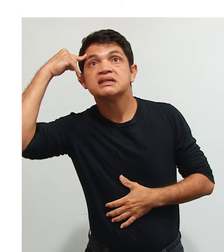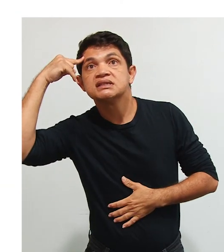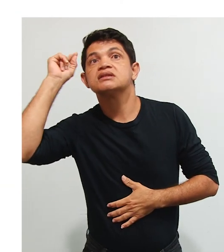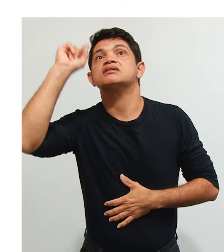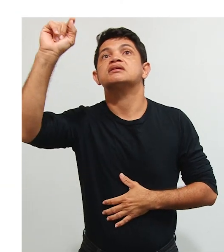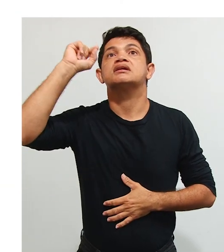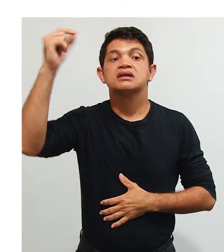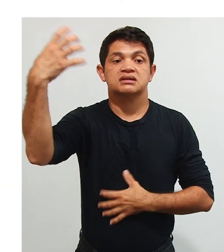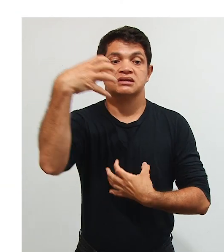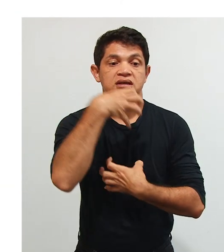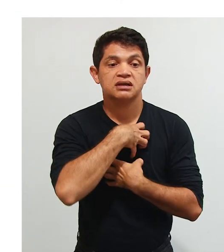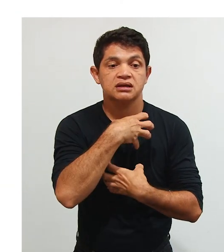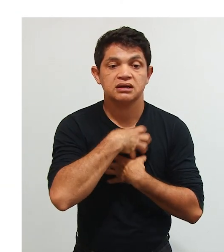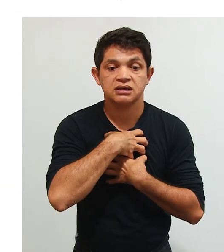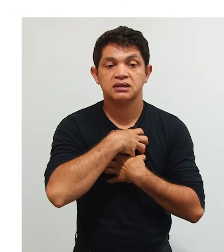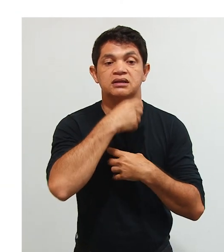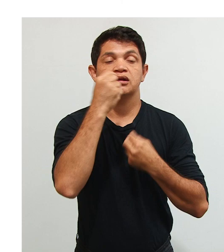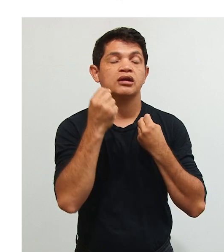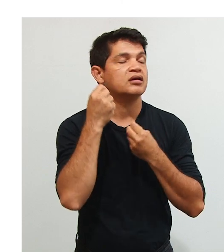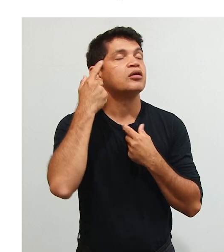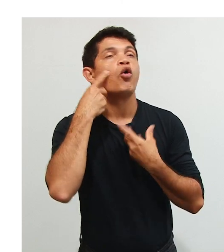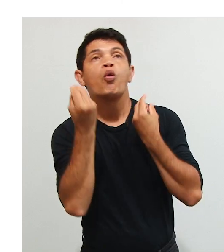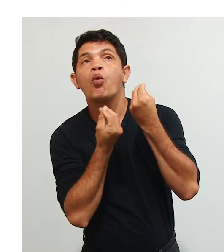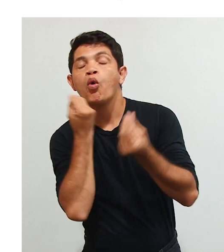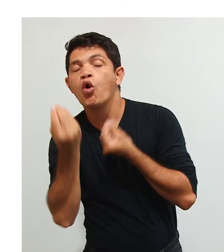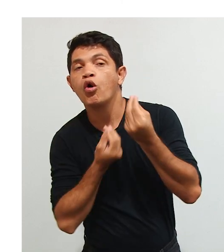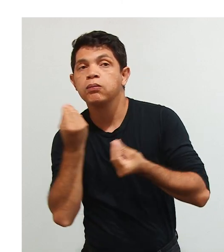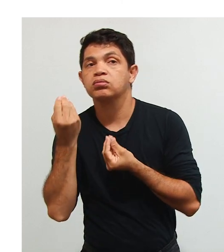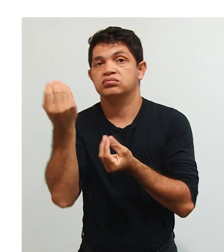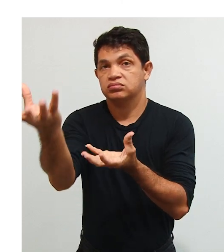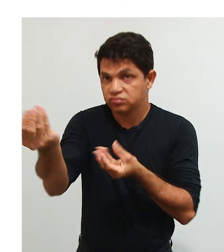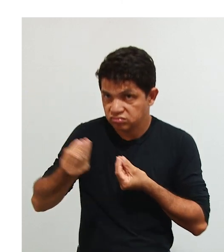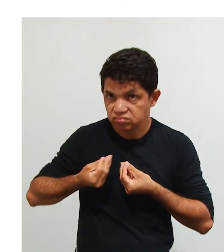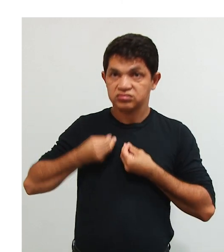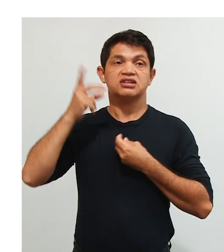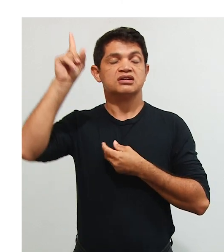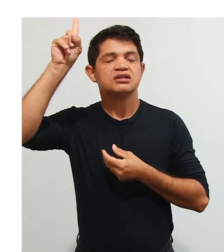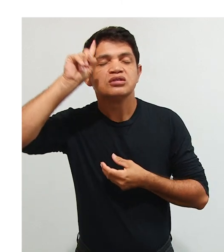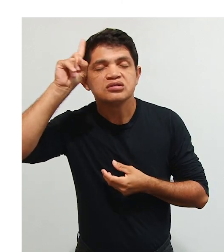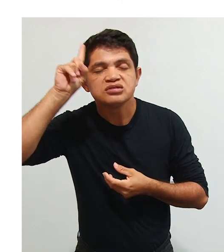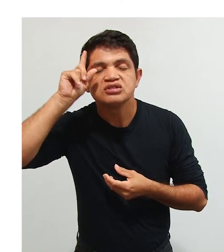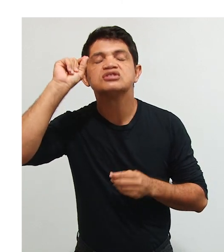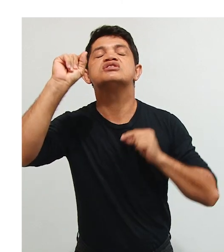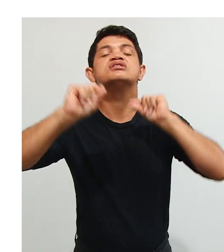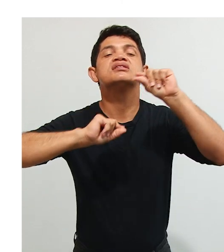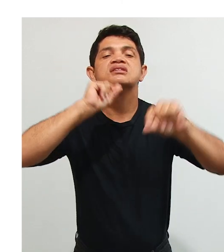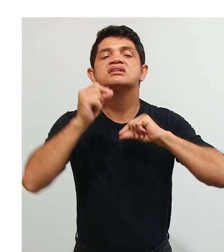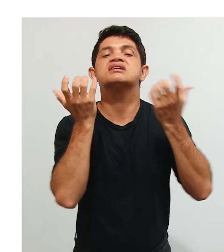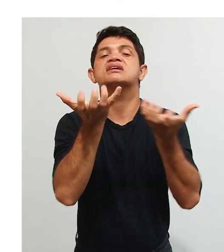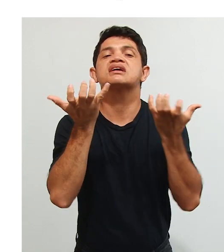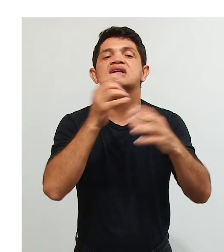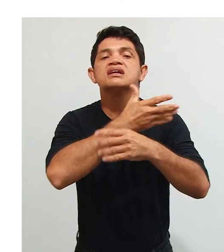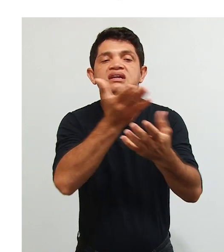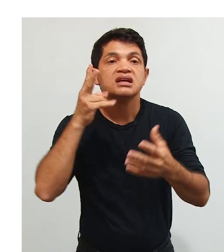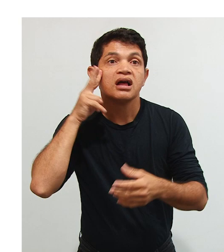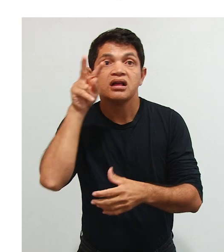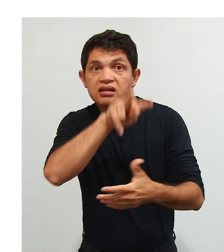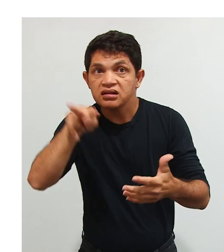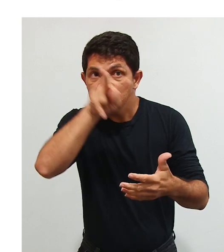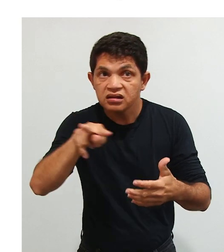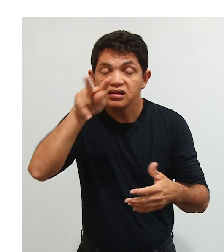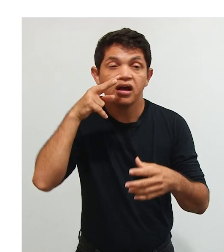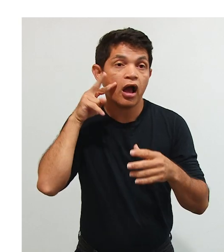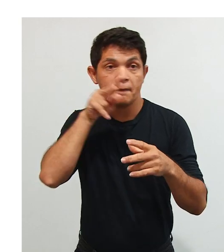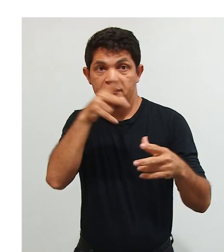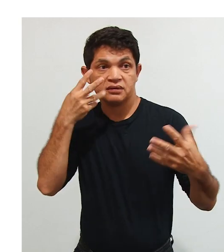aí, gente, trazendo essas emoções para o nosso dia a dia, eu quero que vocês analisem